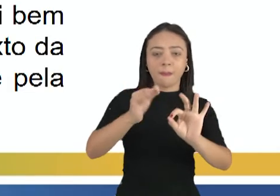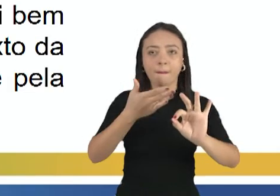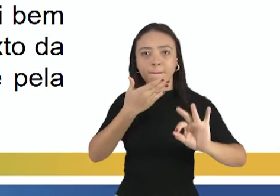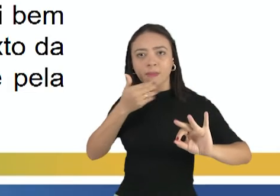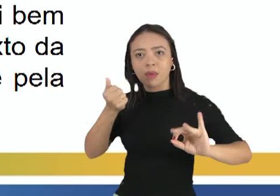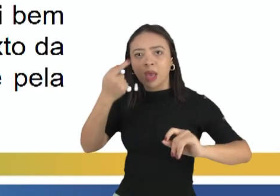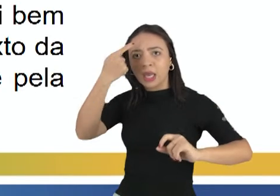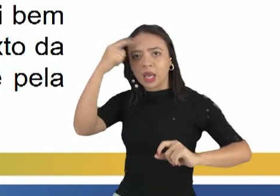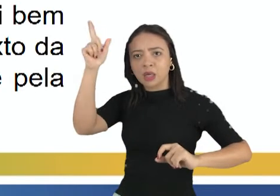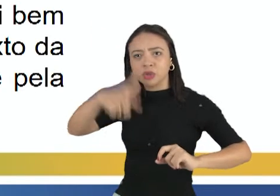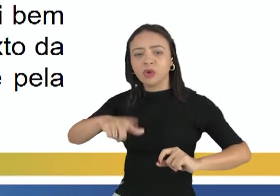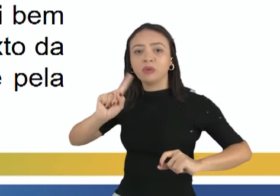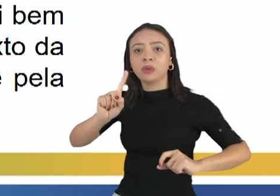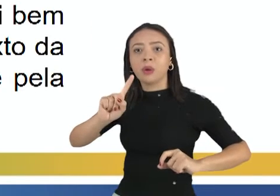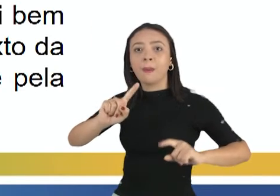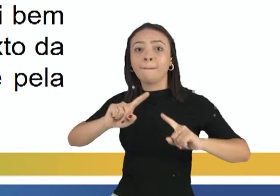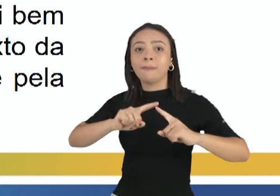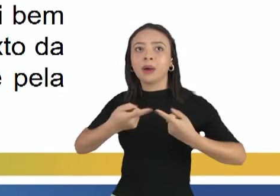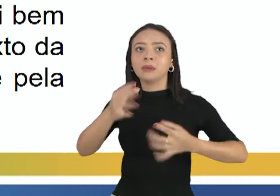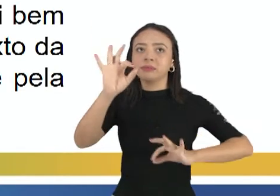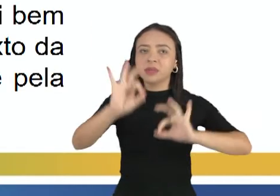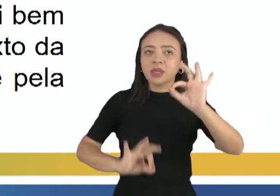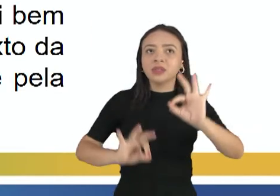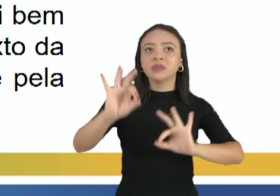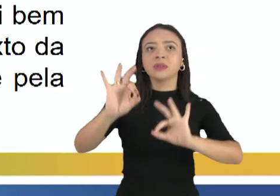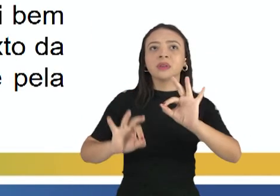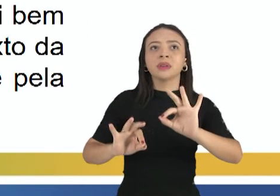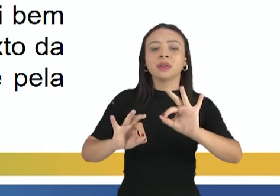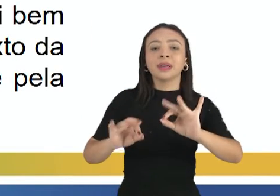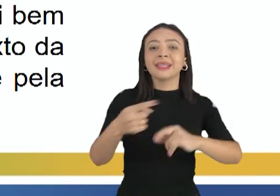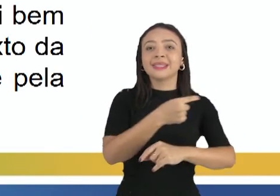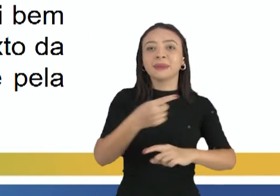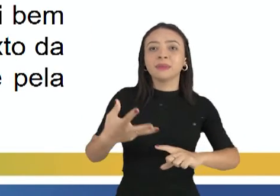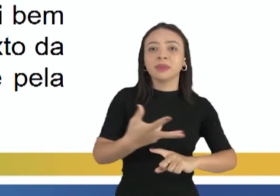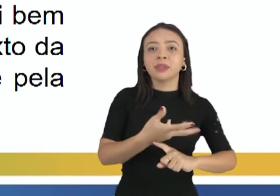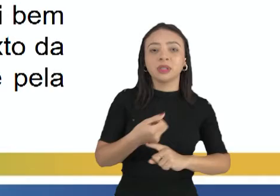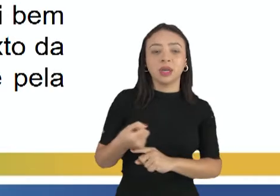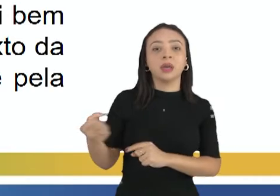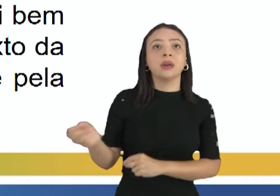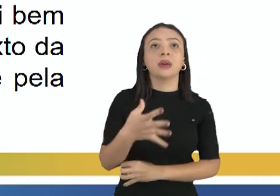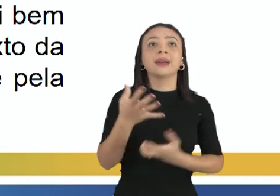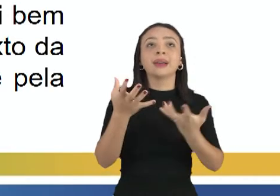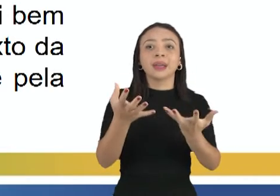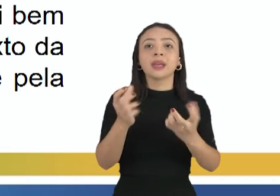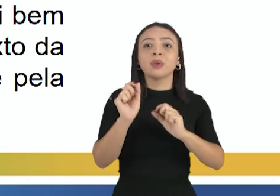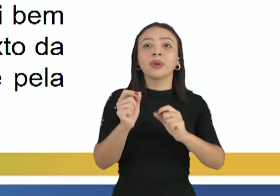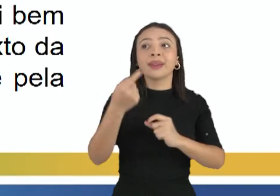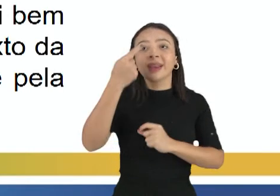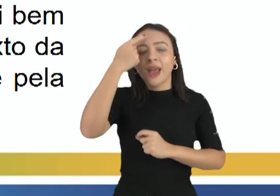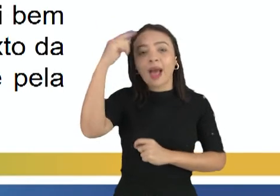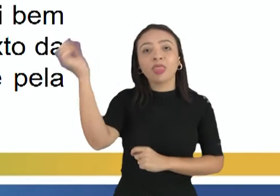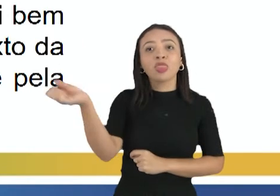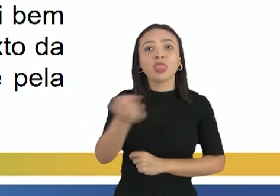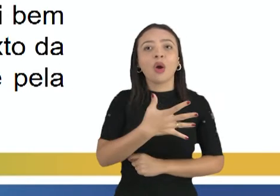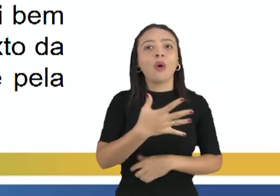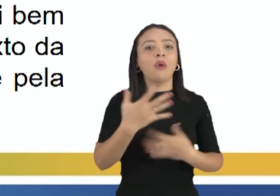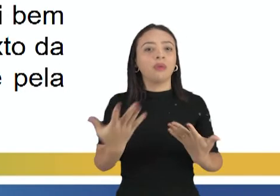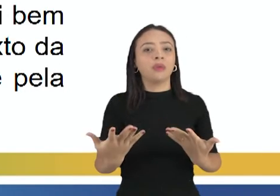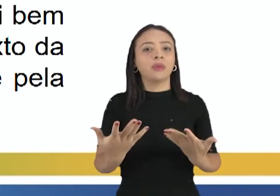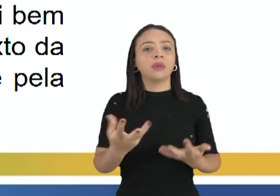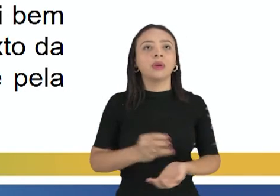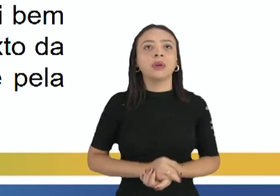não criando algo novo. E a Semana de Arte Moderna, ela queria criar algo novo e